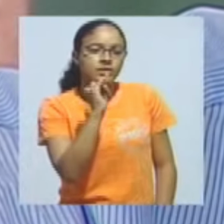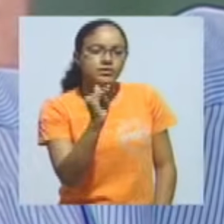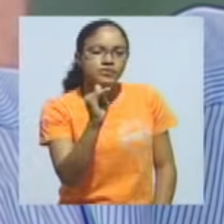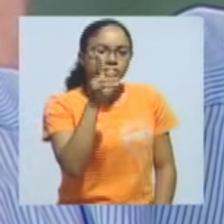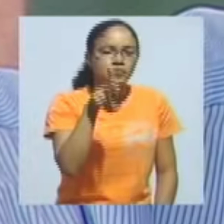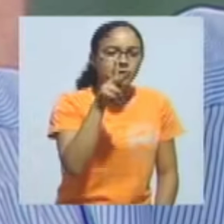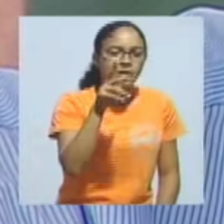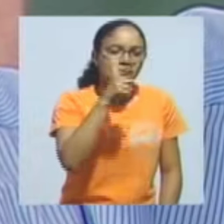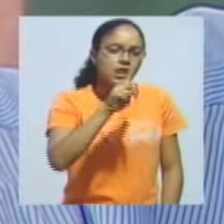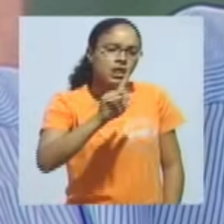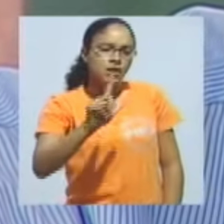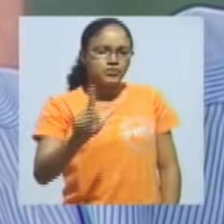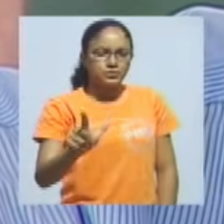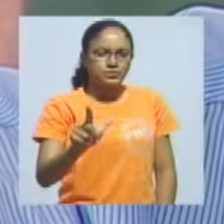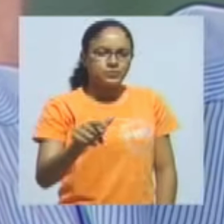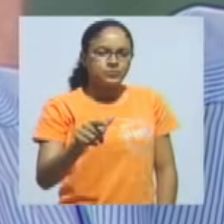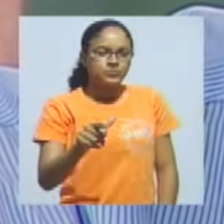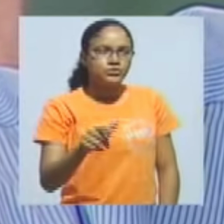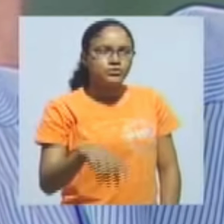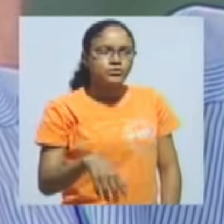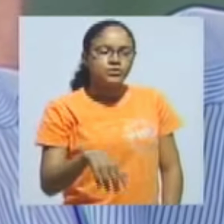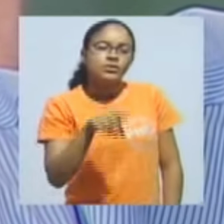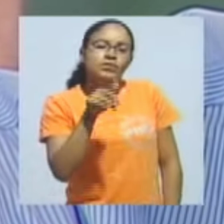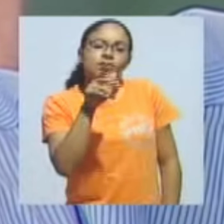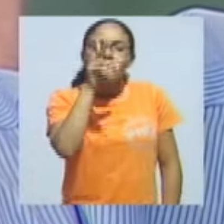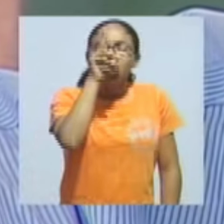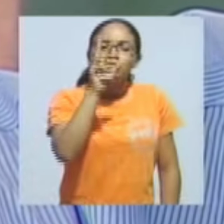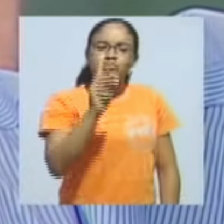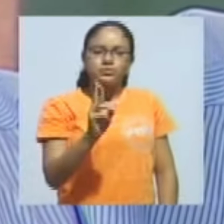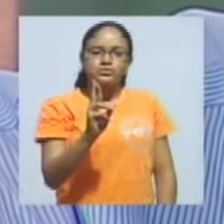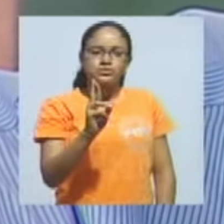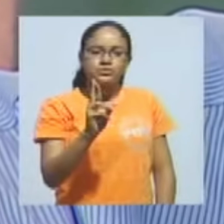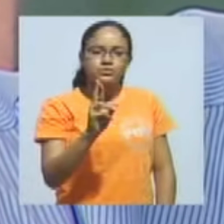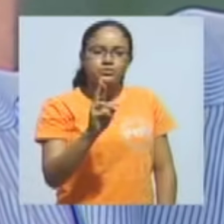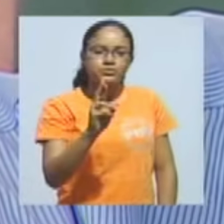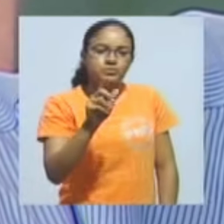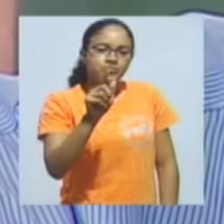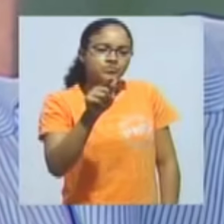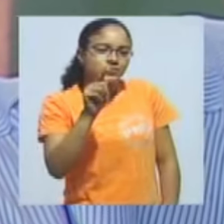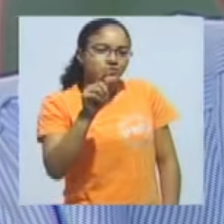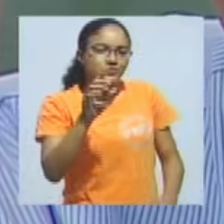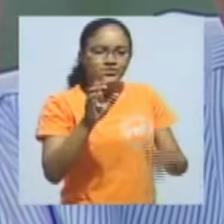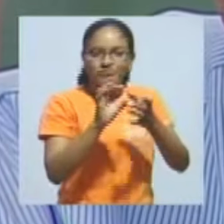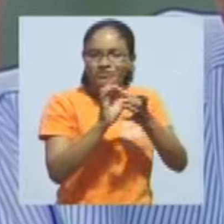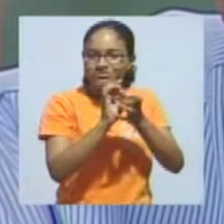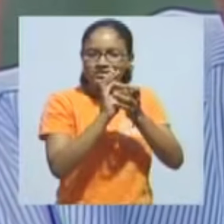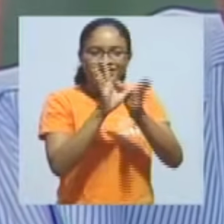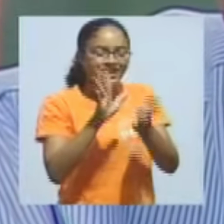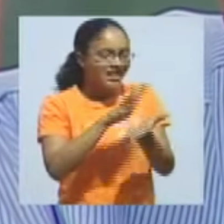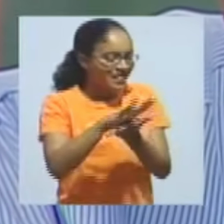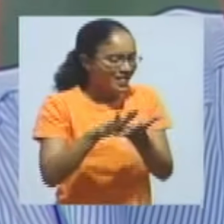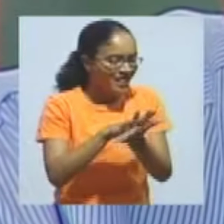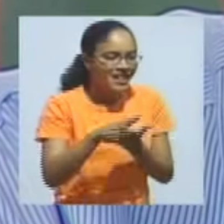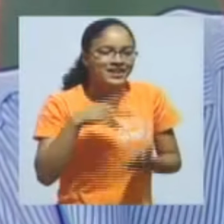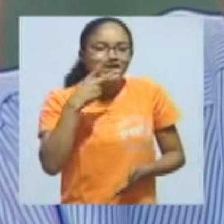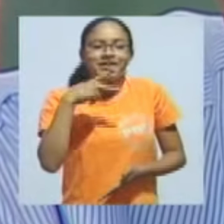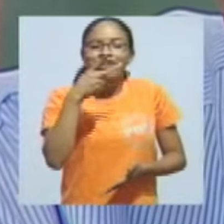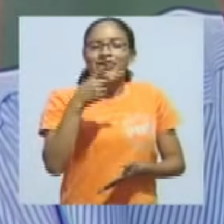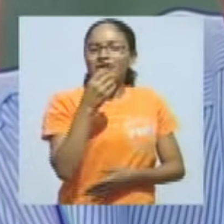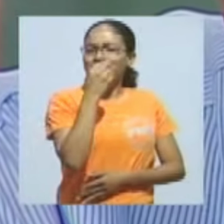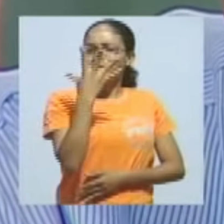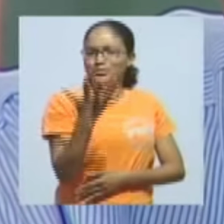cumprido. Você hoje disse com outras palavras que você não desperdiçou nada, que você não jogou fora